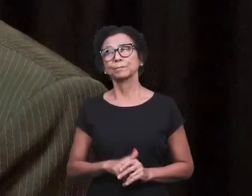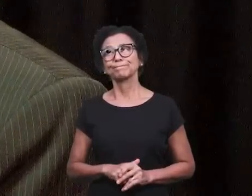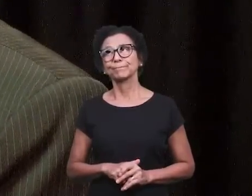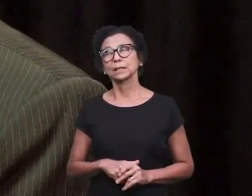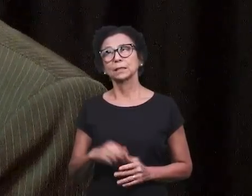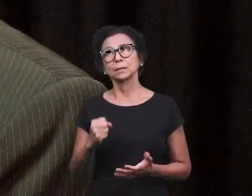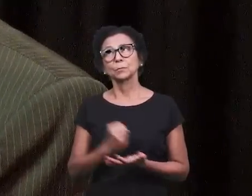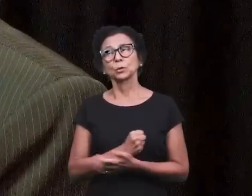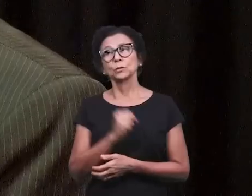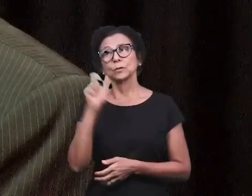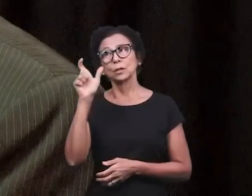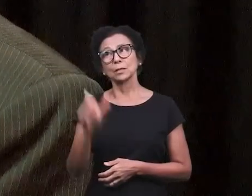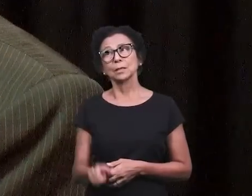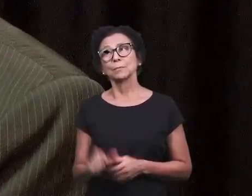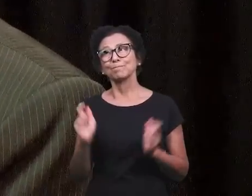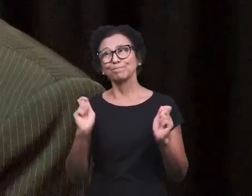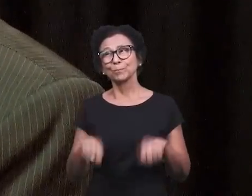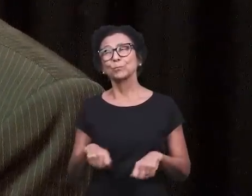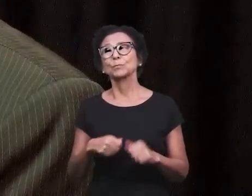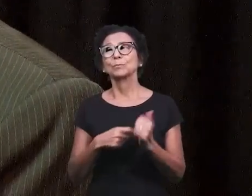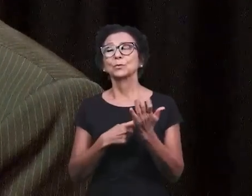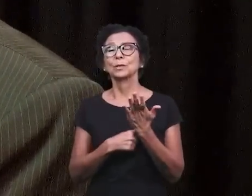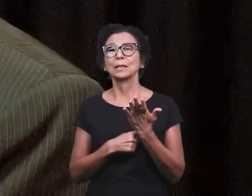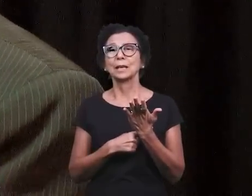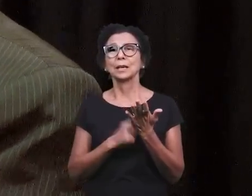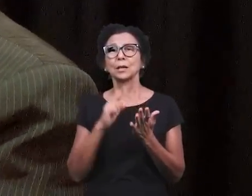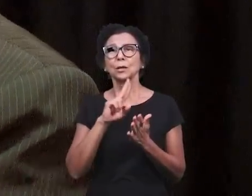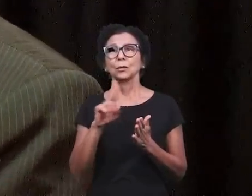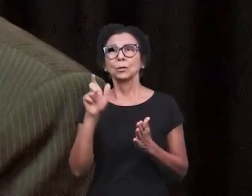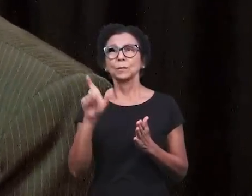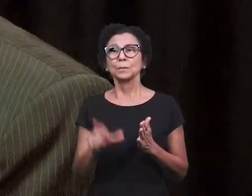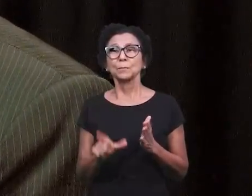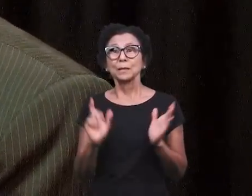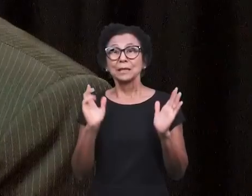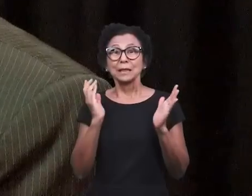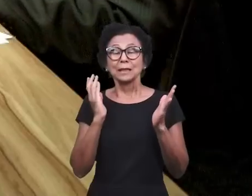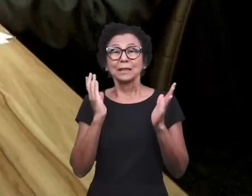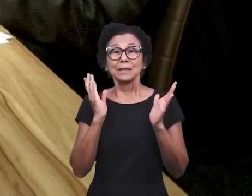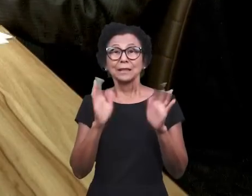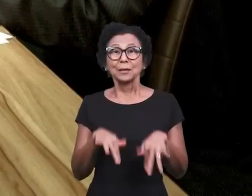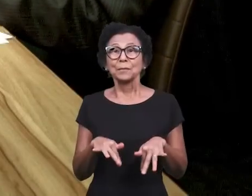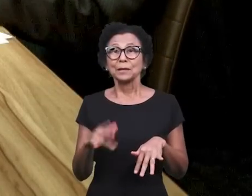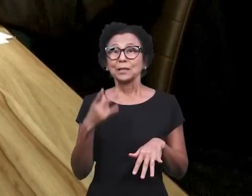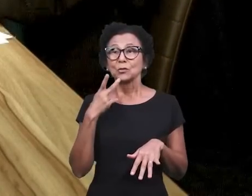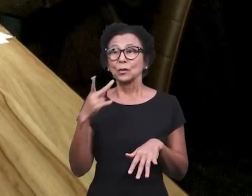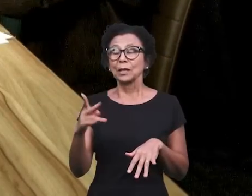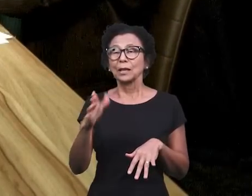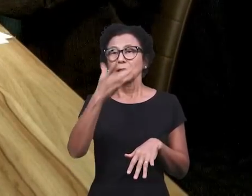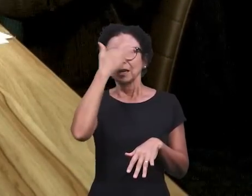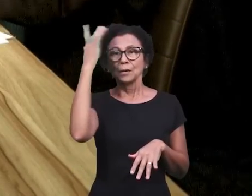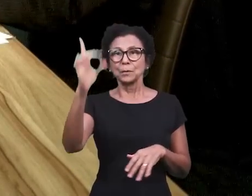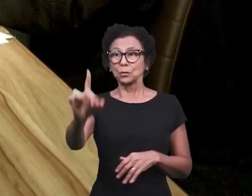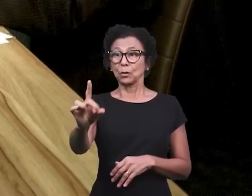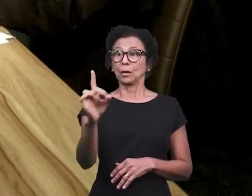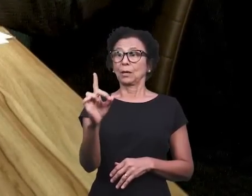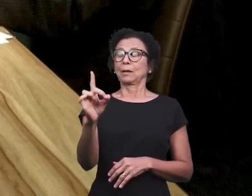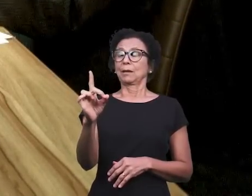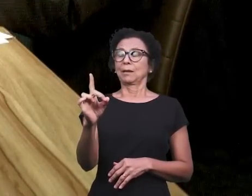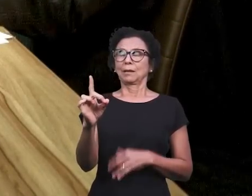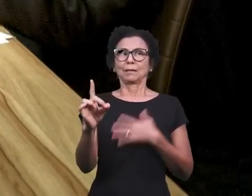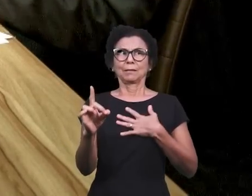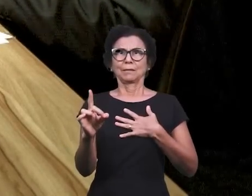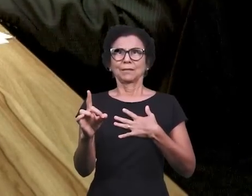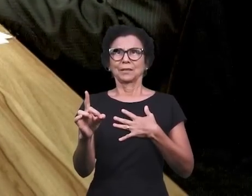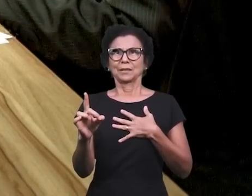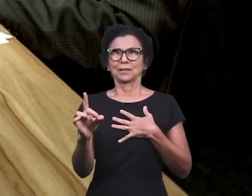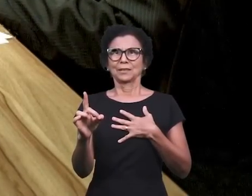a encontrar esse computador. Quando eu terminei de falar, a pessoa entrou pela sala. Na hora que ele entrou pela sala, o meu susto não foi nem tanto,